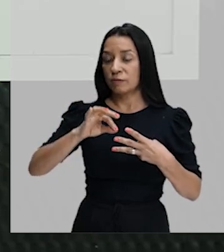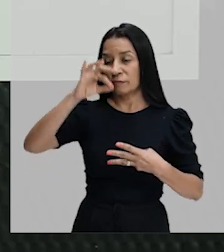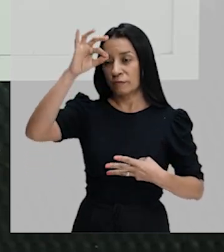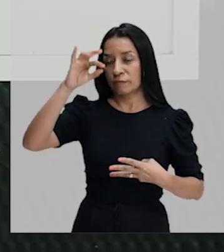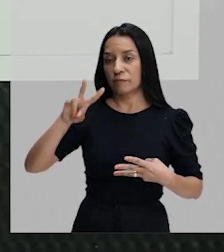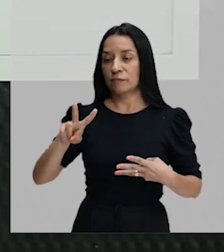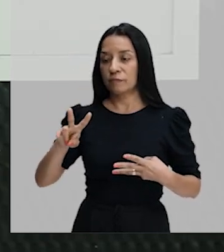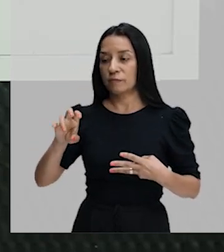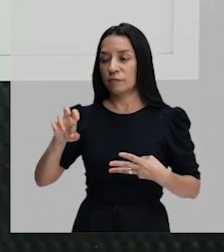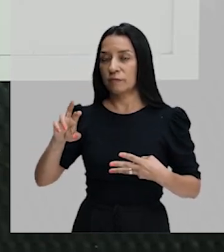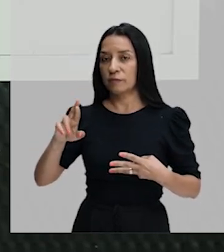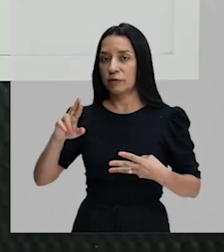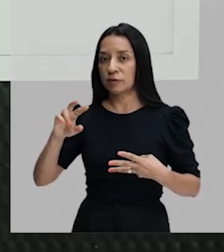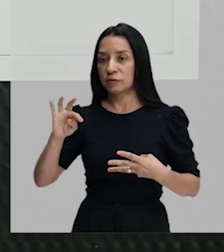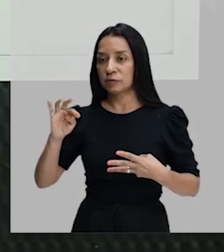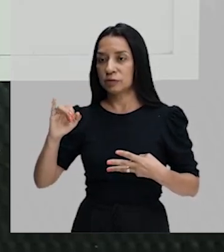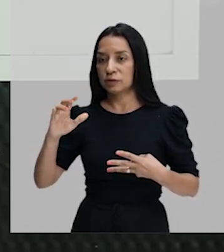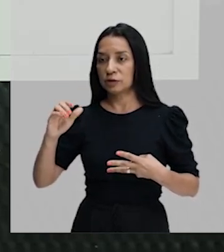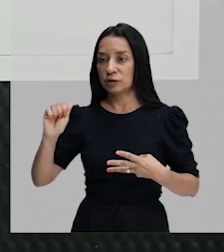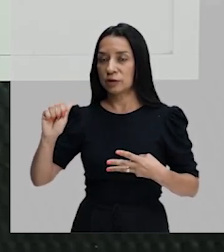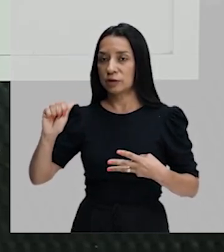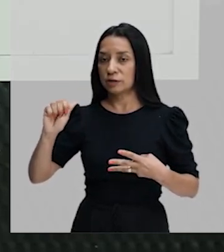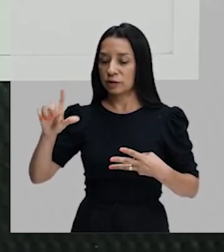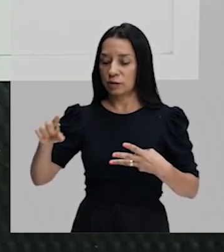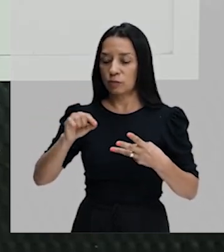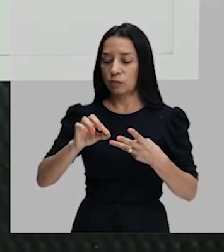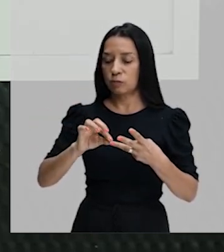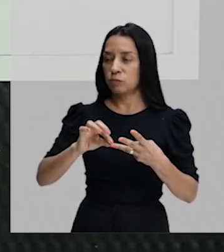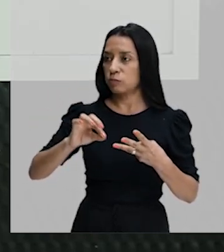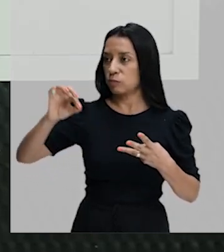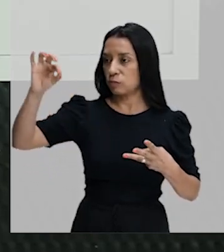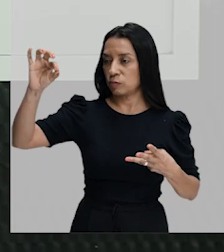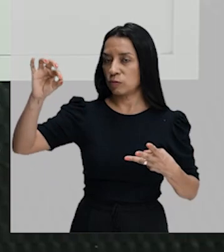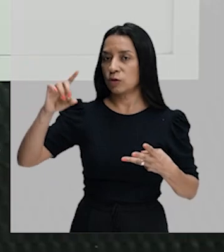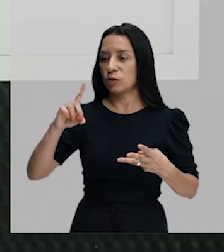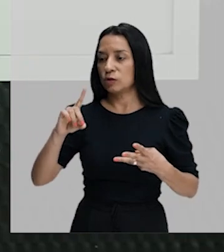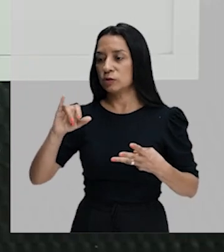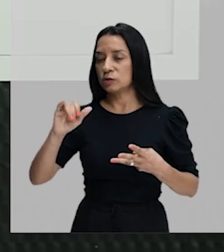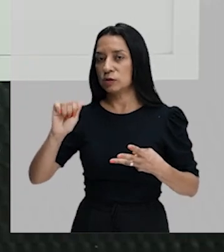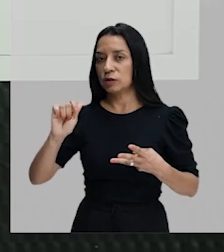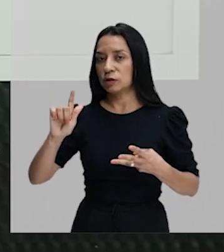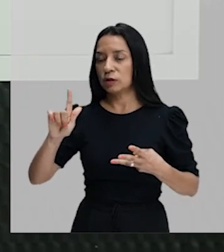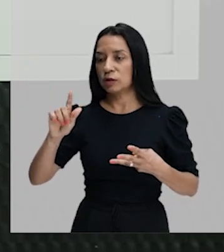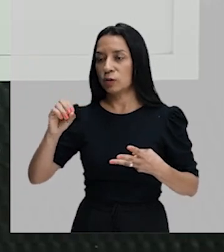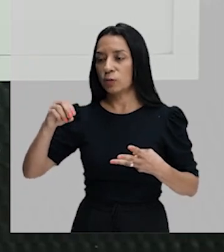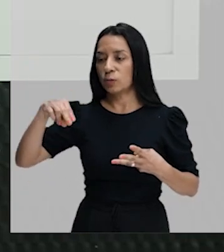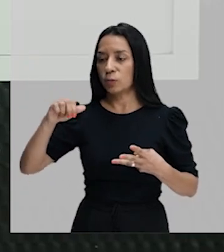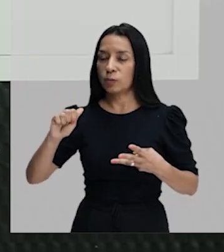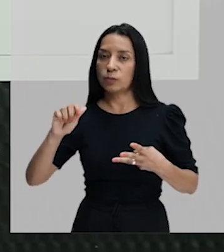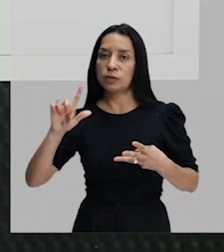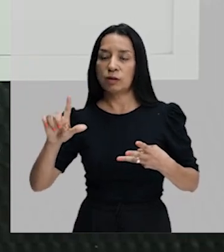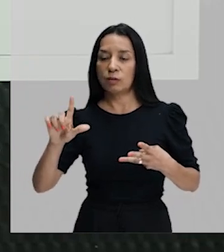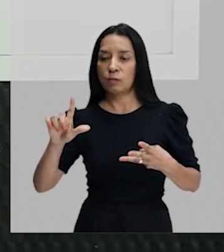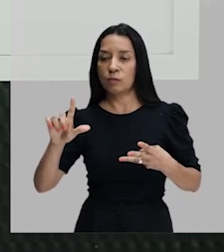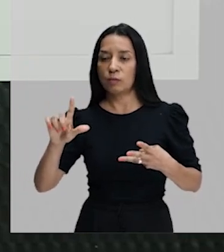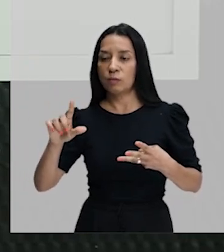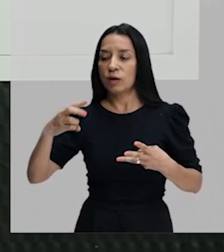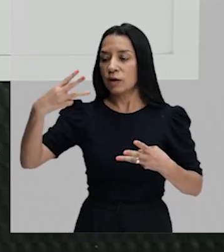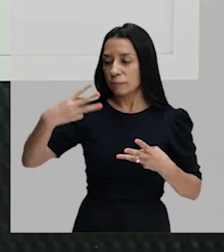Pronto. Então, são as três que nós iremos encontrar. A terceira característica é o